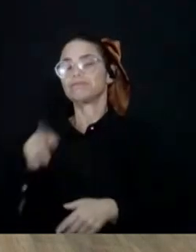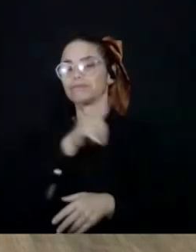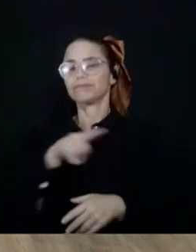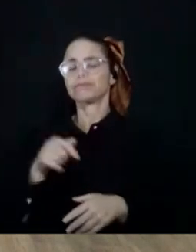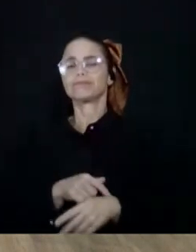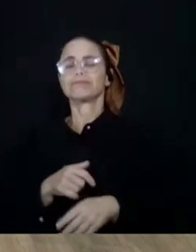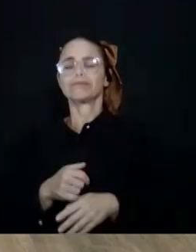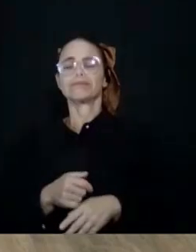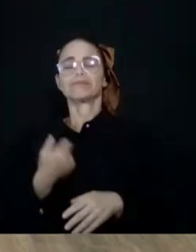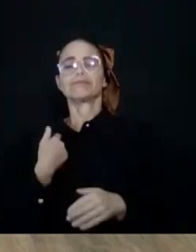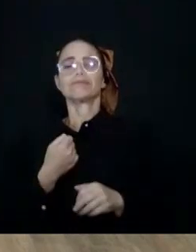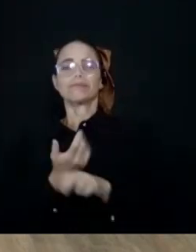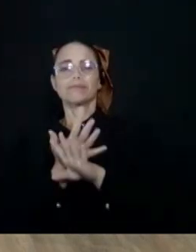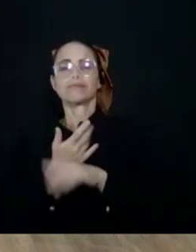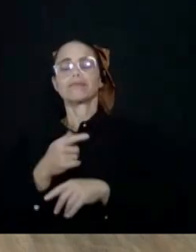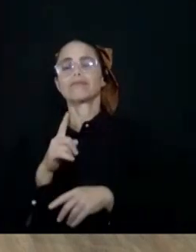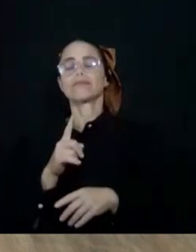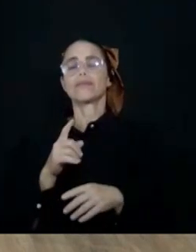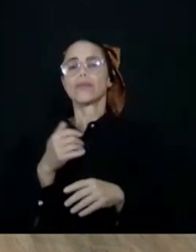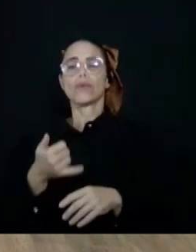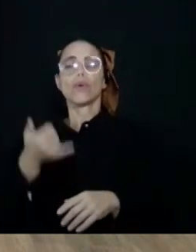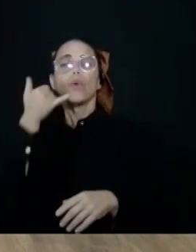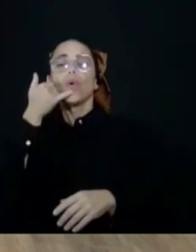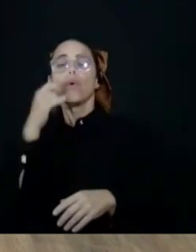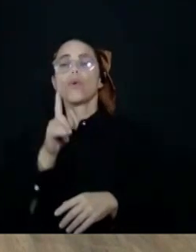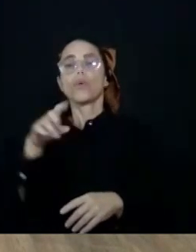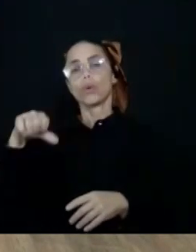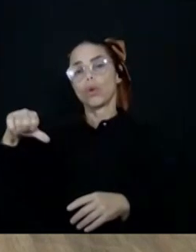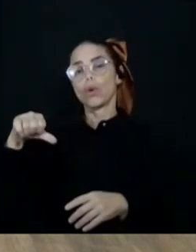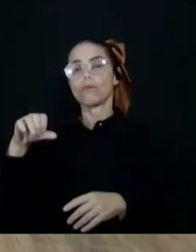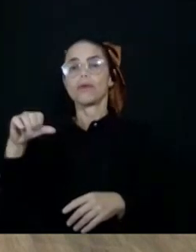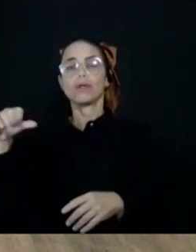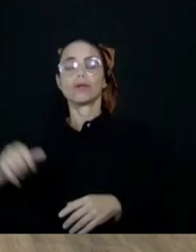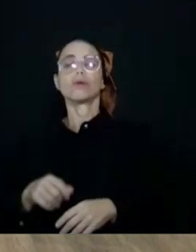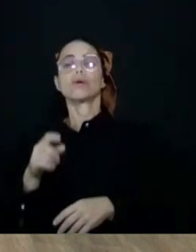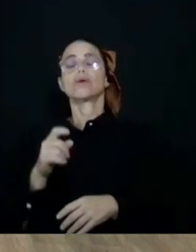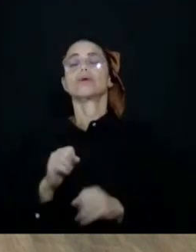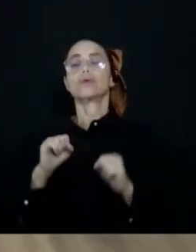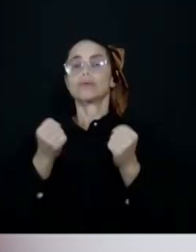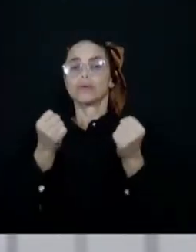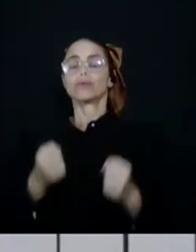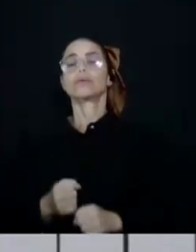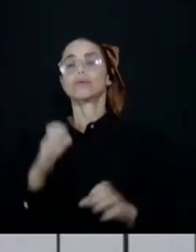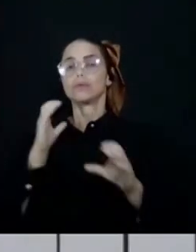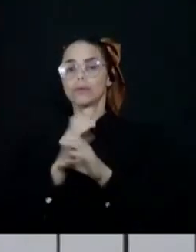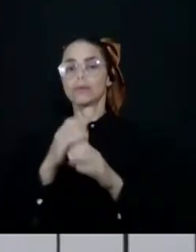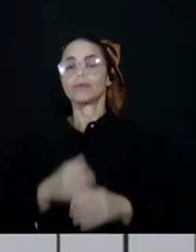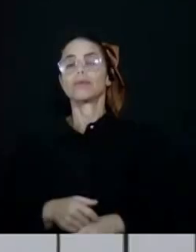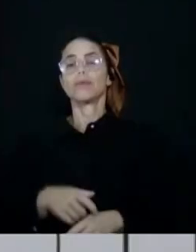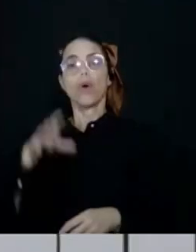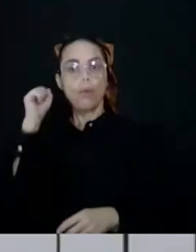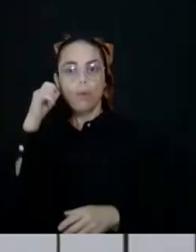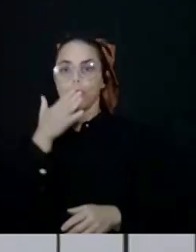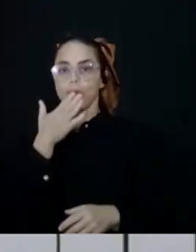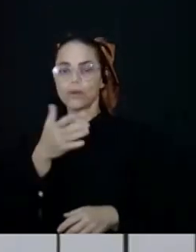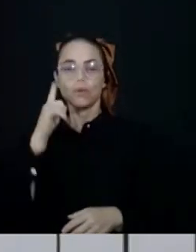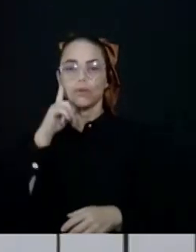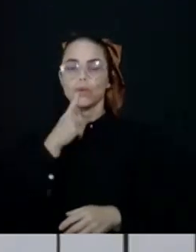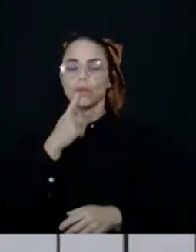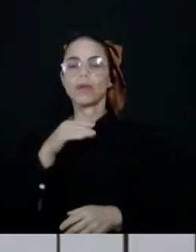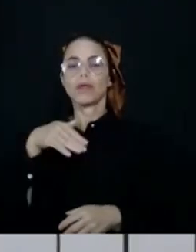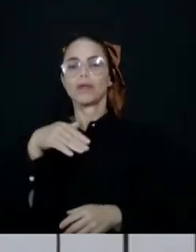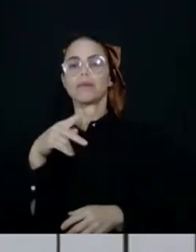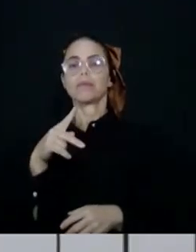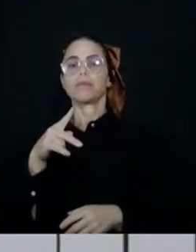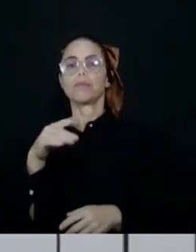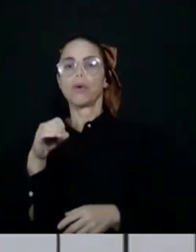para o 199, que é o telefone da Defesa Civil. Proteja-se. E a Mpox voltou a acender o